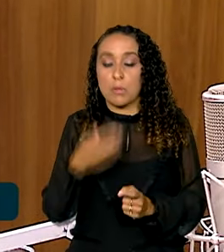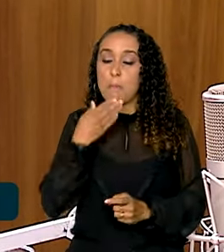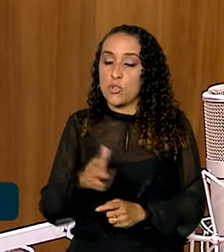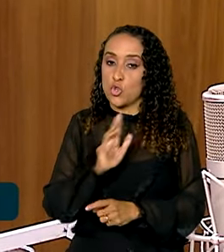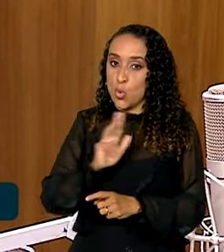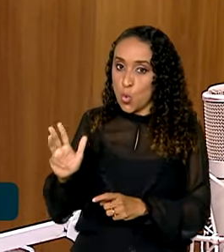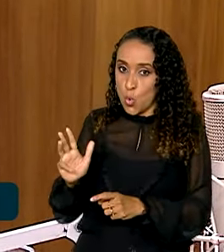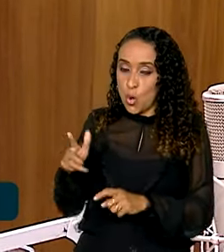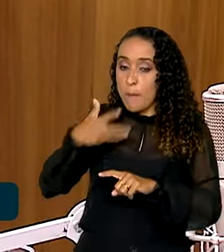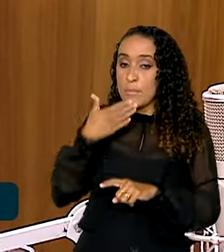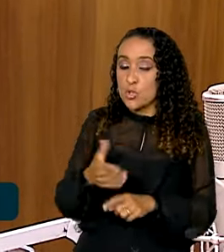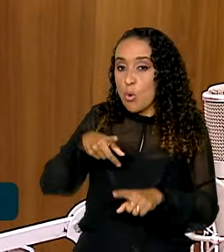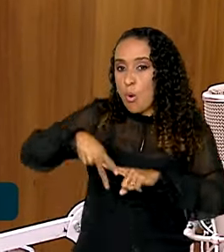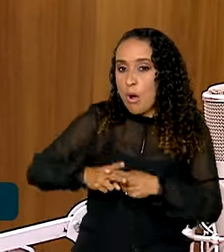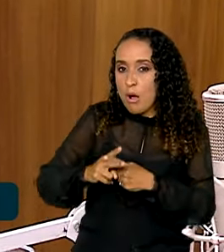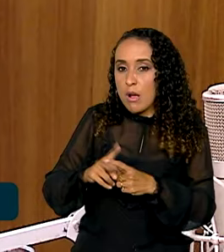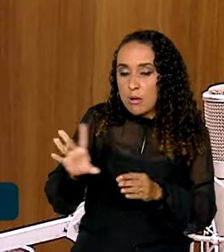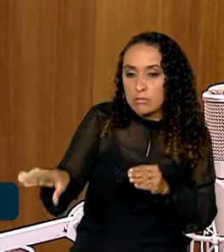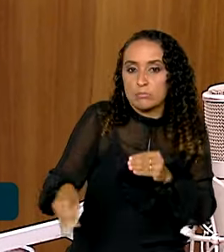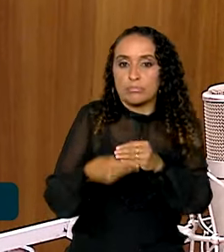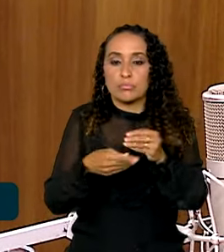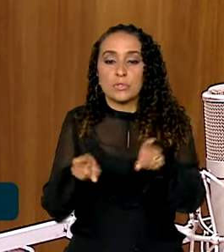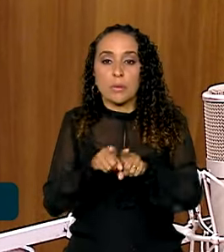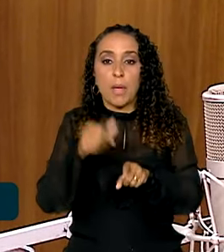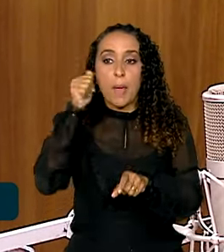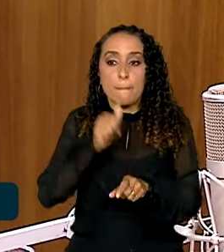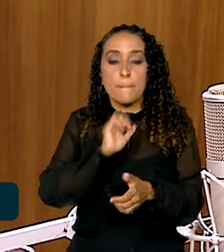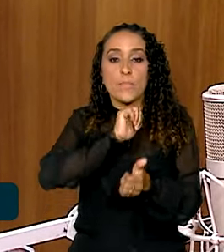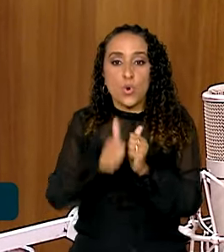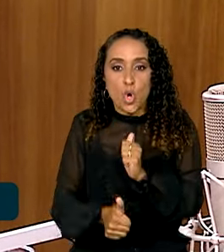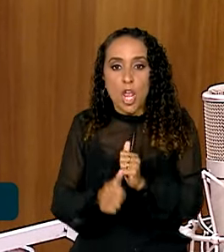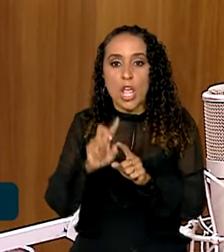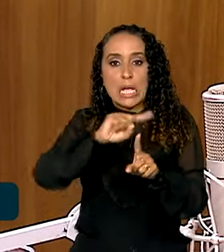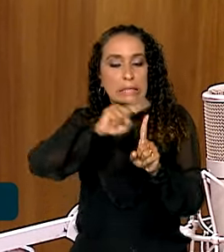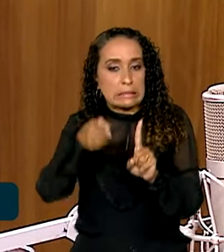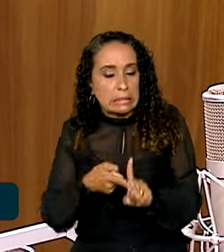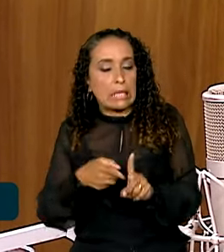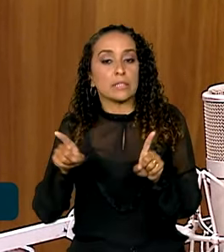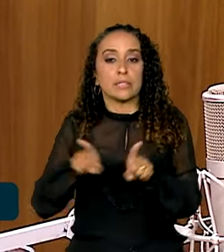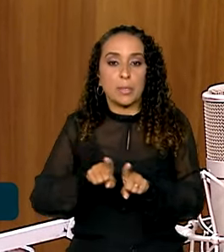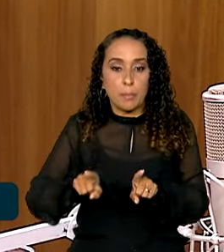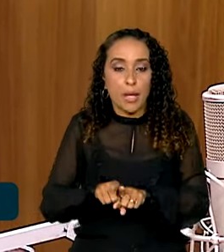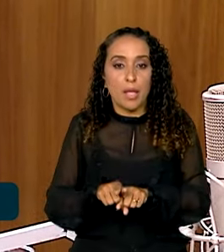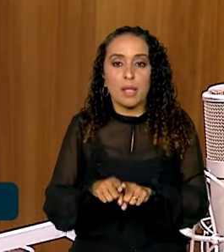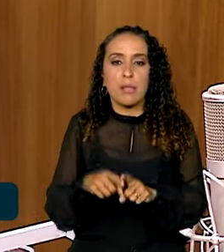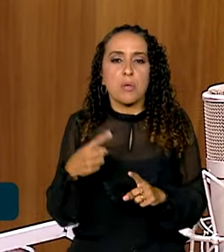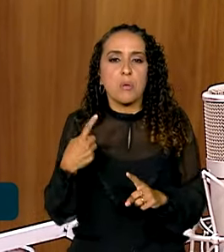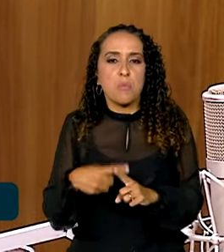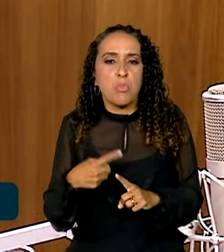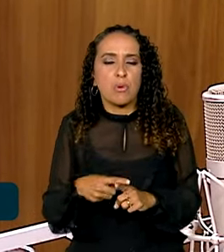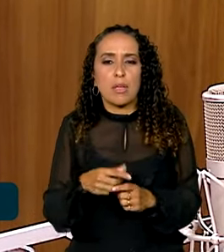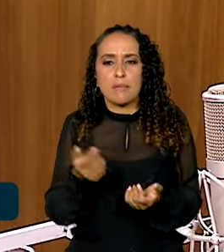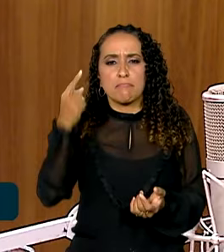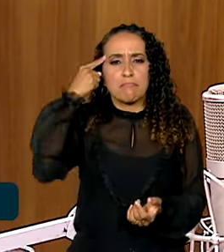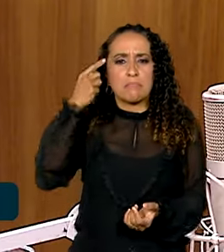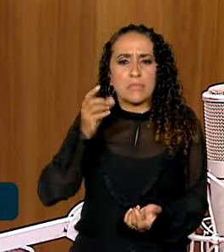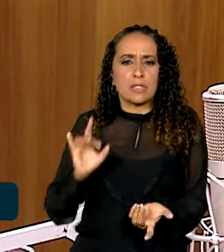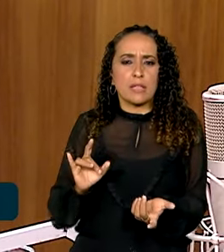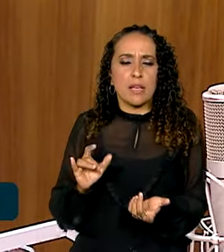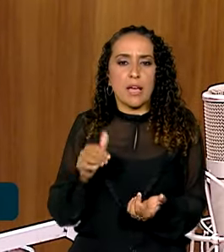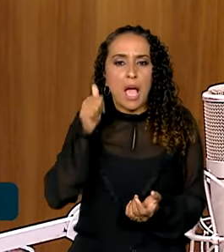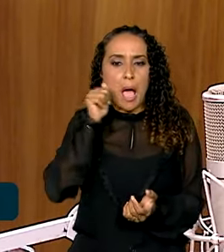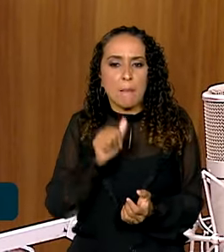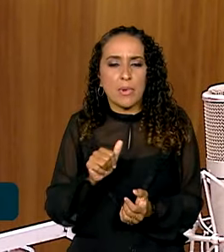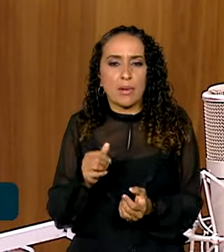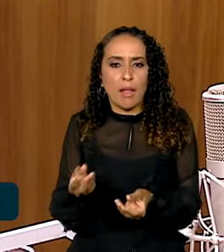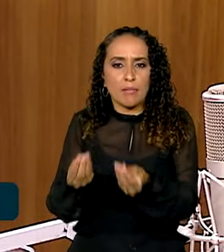Lula para que a gente pudesse incluir as atletas gestantes e puérperas, porque imagine só você, uma atleta que é abençoada